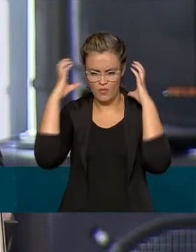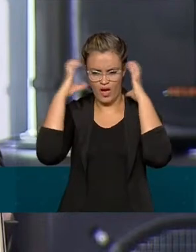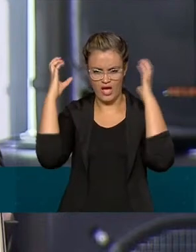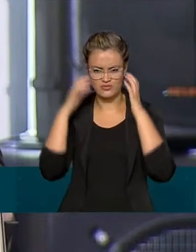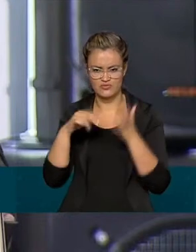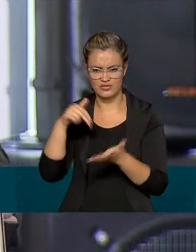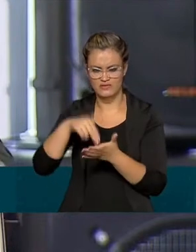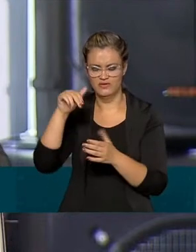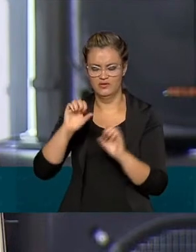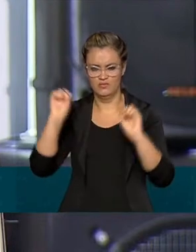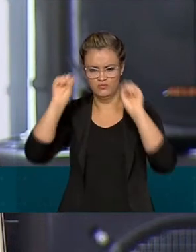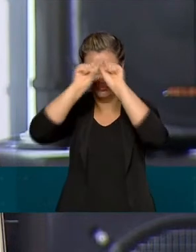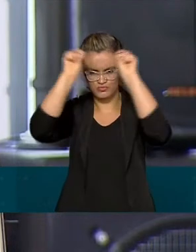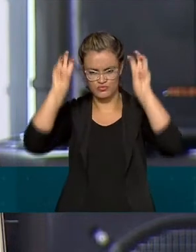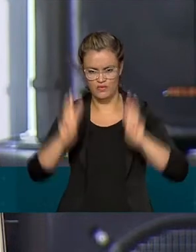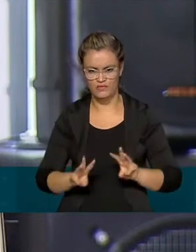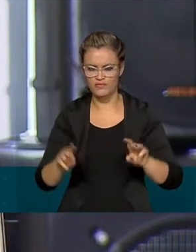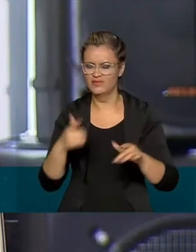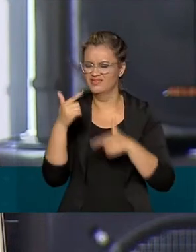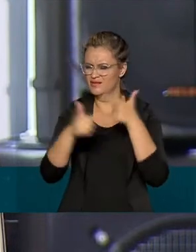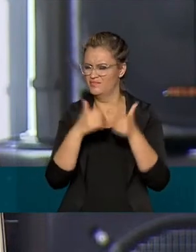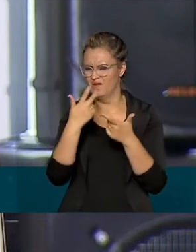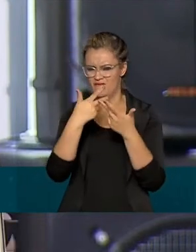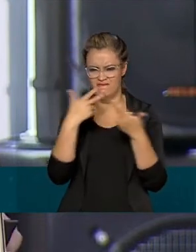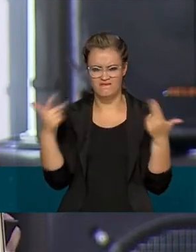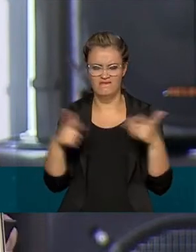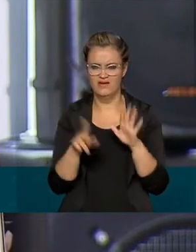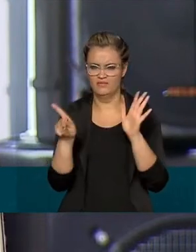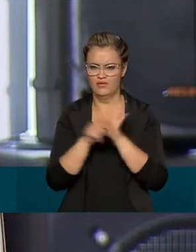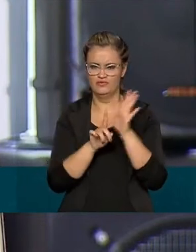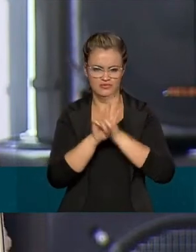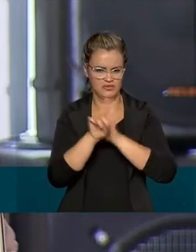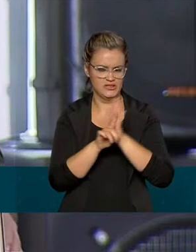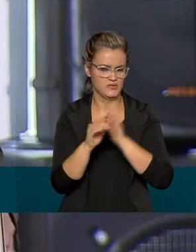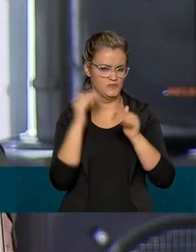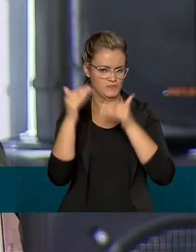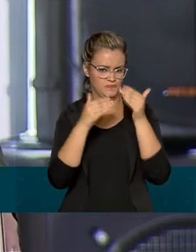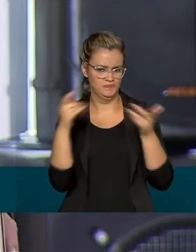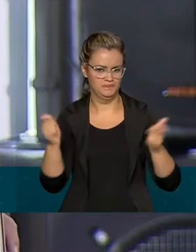definido por software, entre tantos outros trabalhos de pesquisa e desenvolvimento.